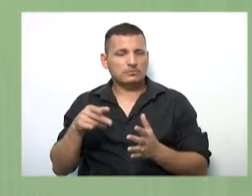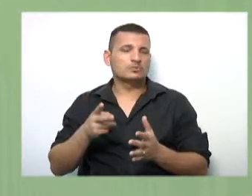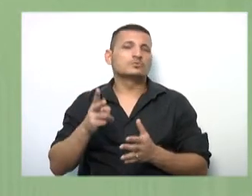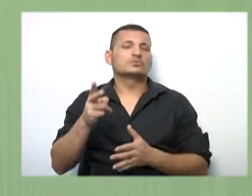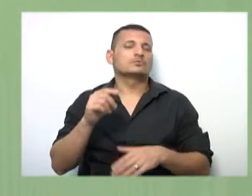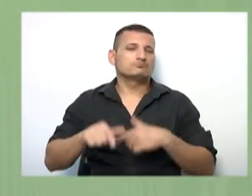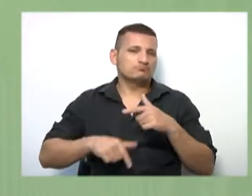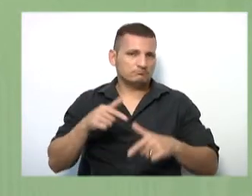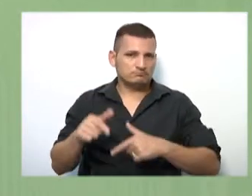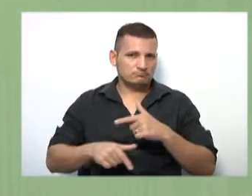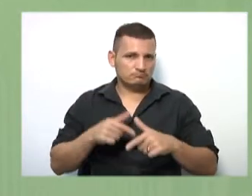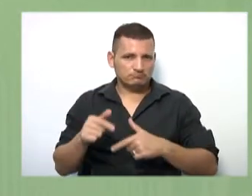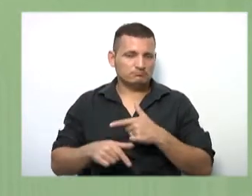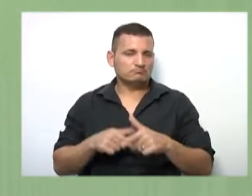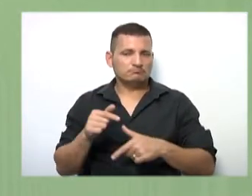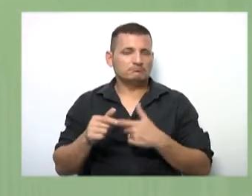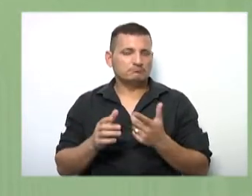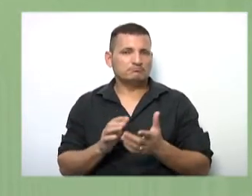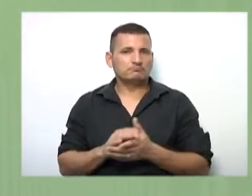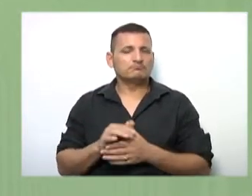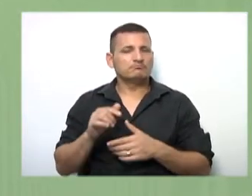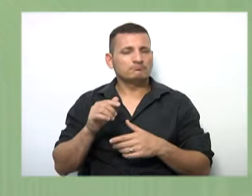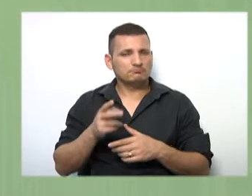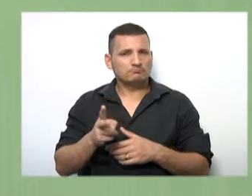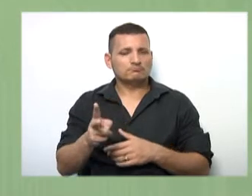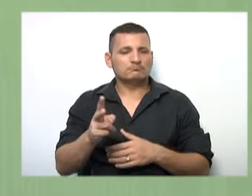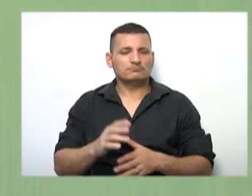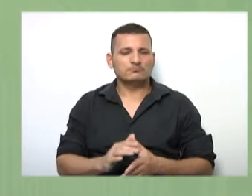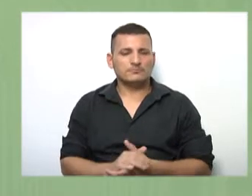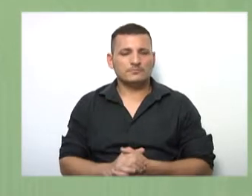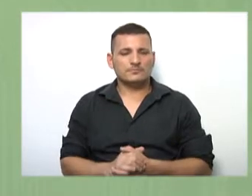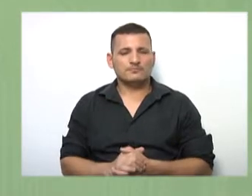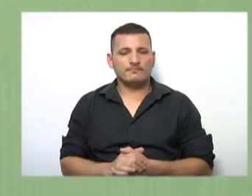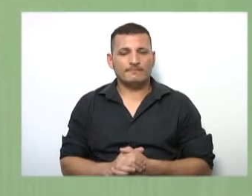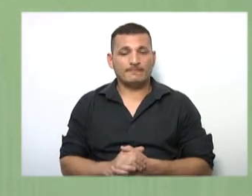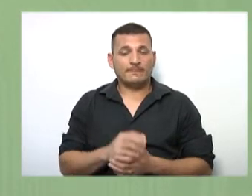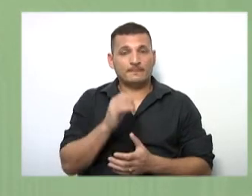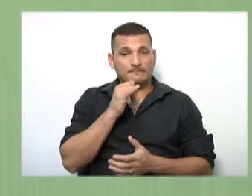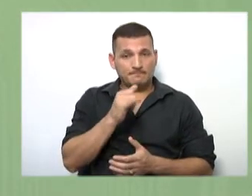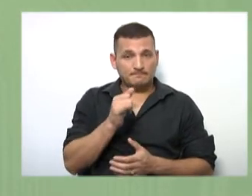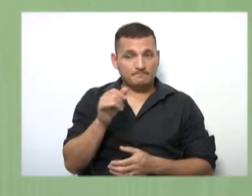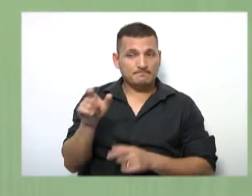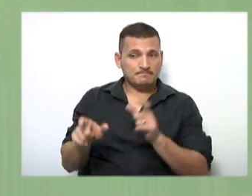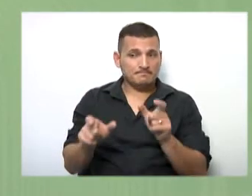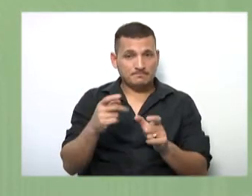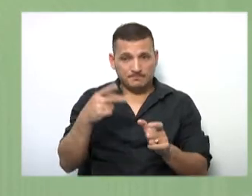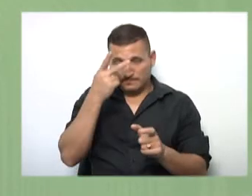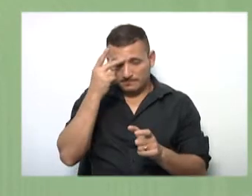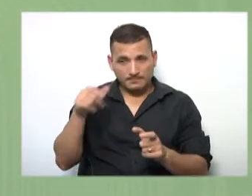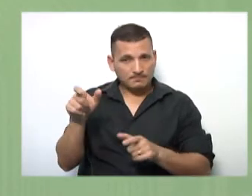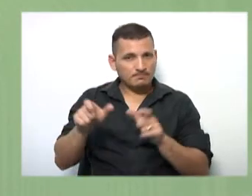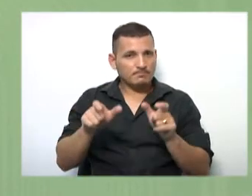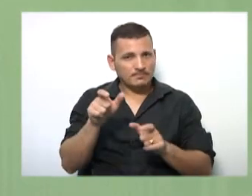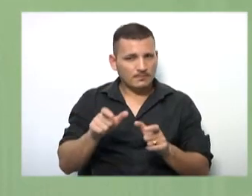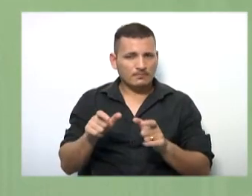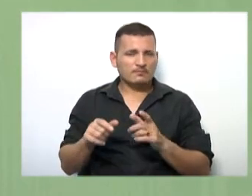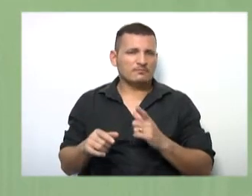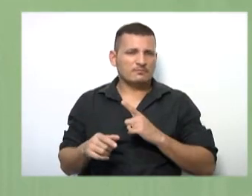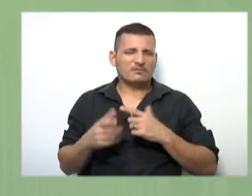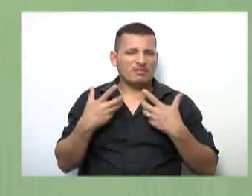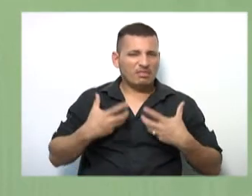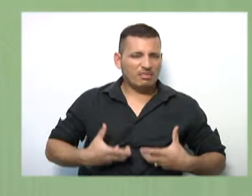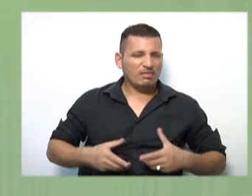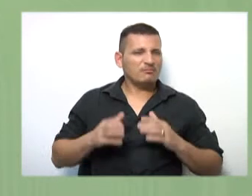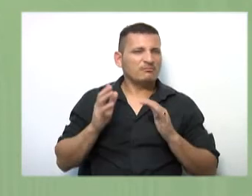atividade econômica que eles exerciam antes na empresa. Quando os empregados se cansam da exploração e se organizam no